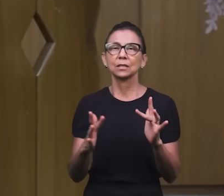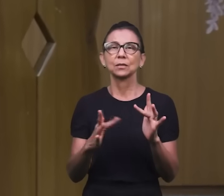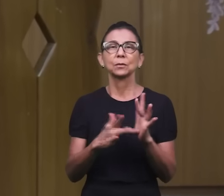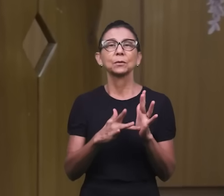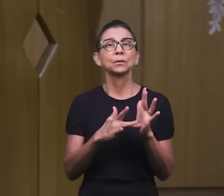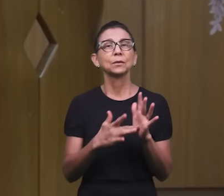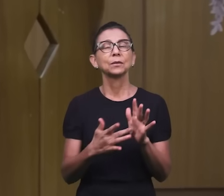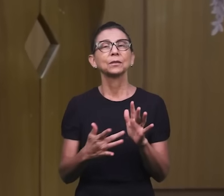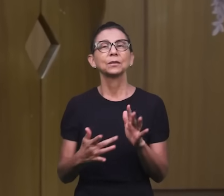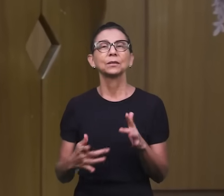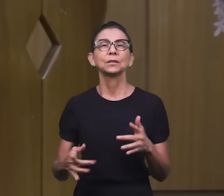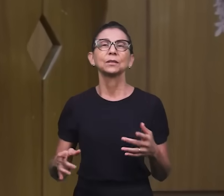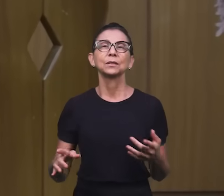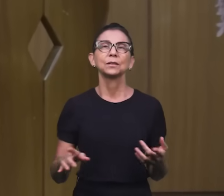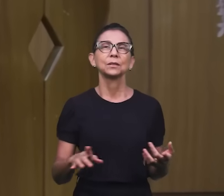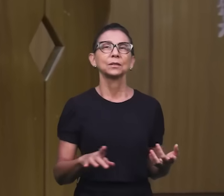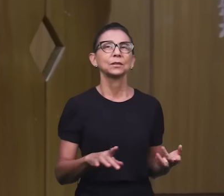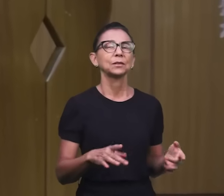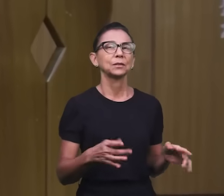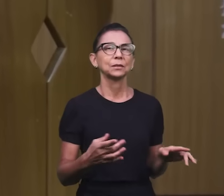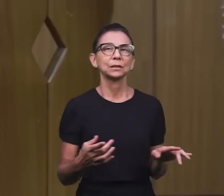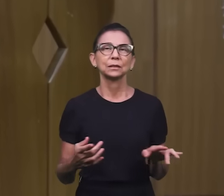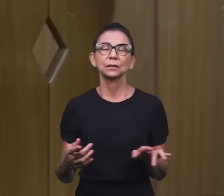sangue de Jesus,